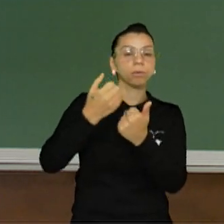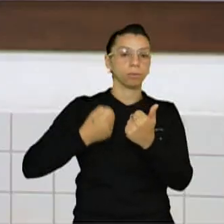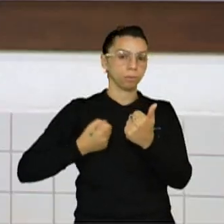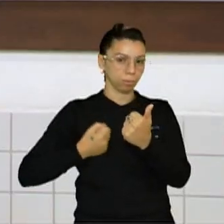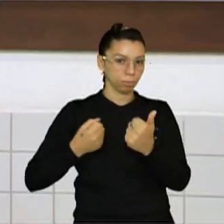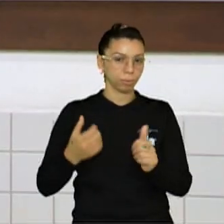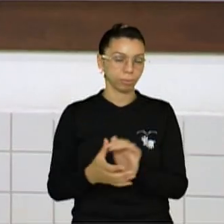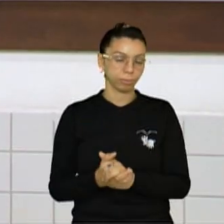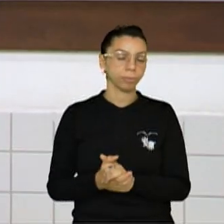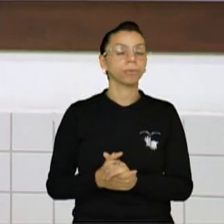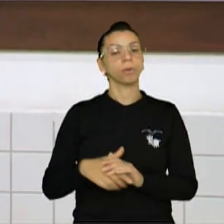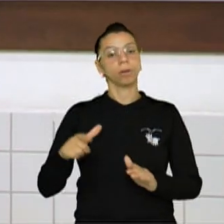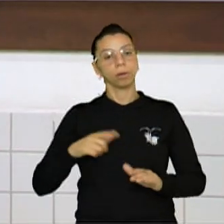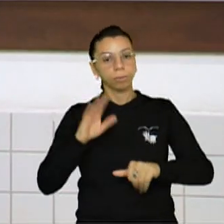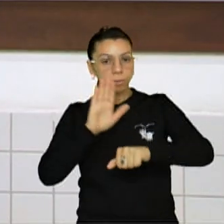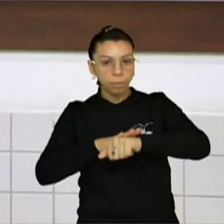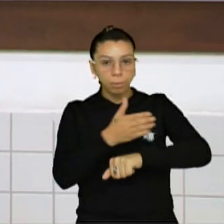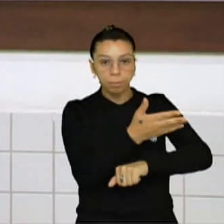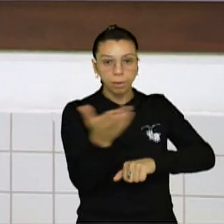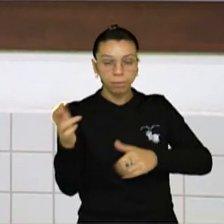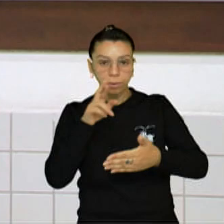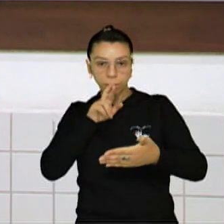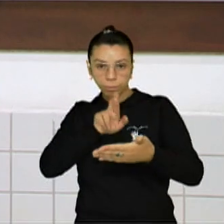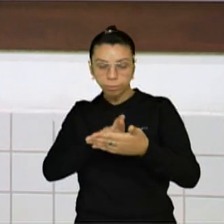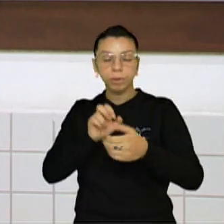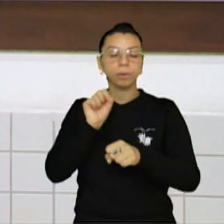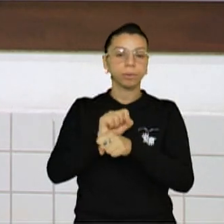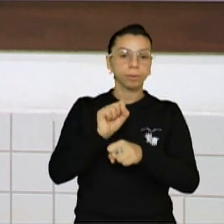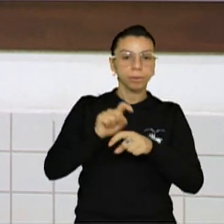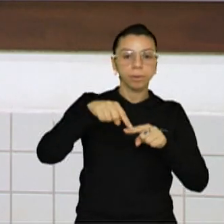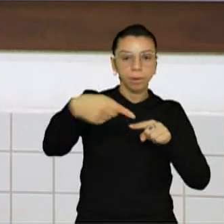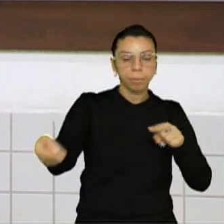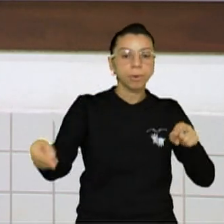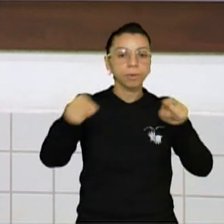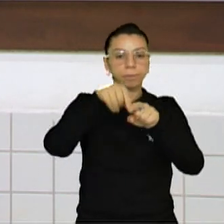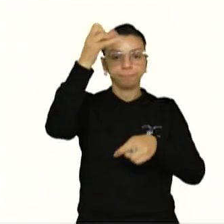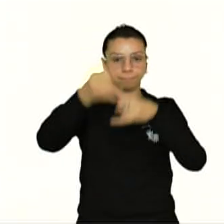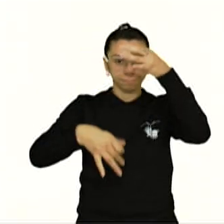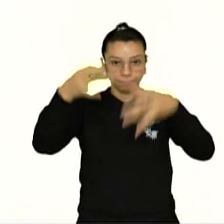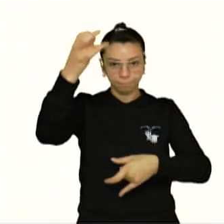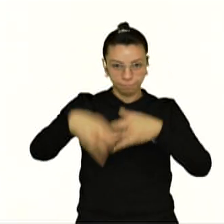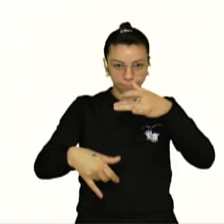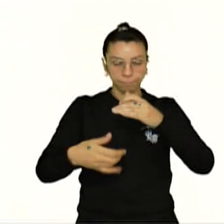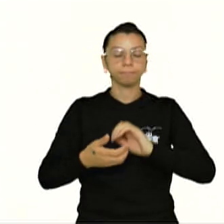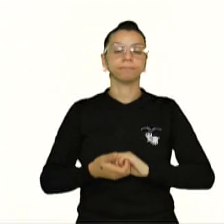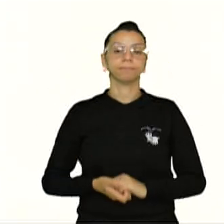para vocês resolverem, pessoal, a professora aguarda aqui e depois a gente faz a correção.